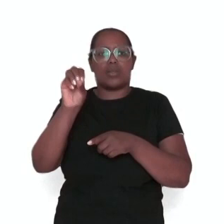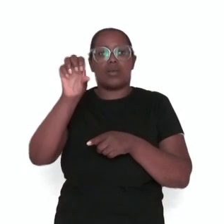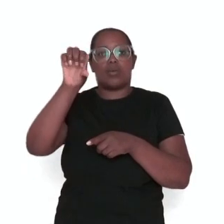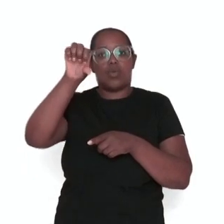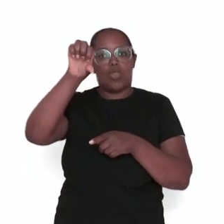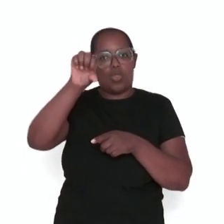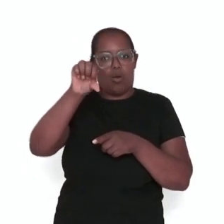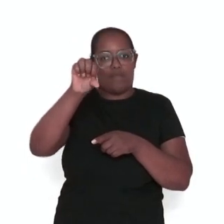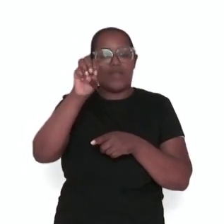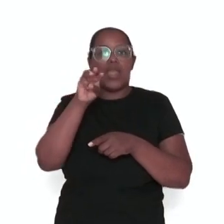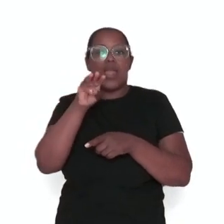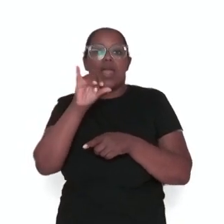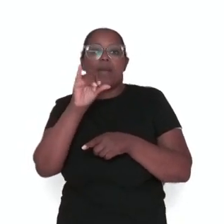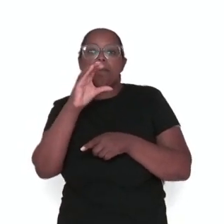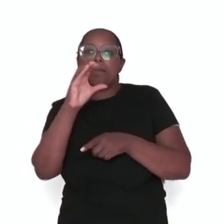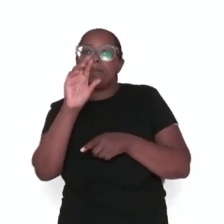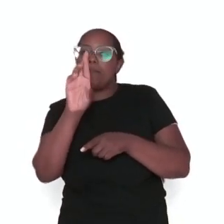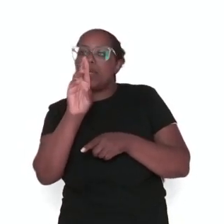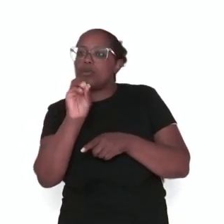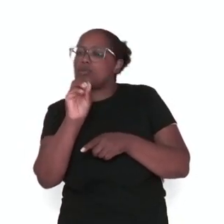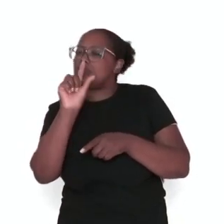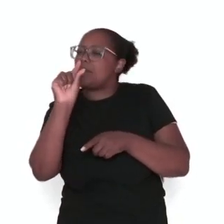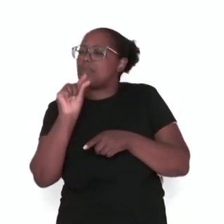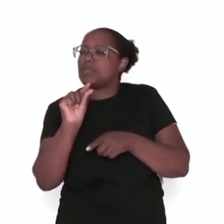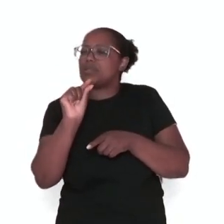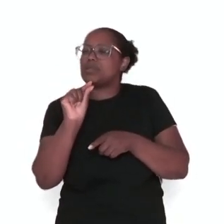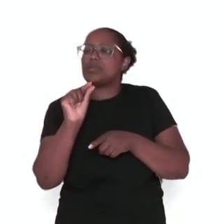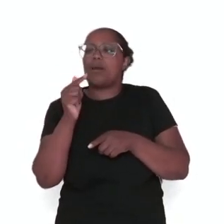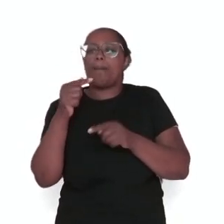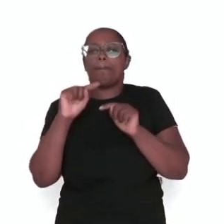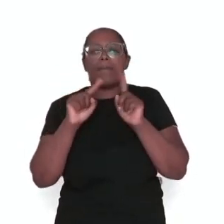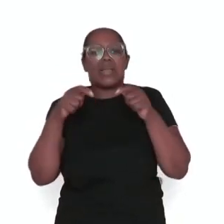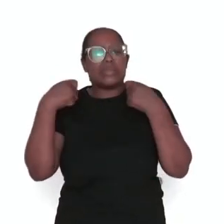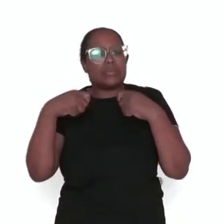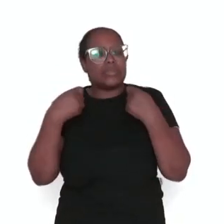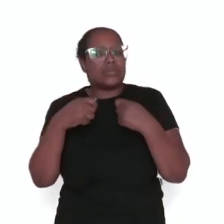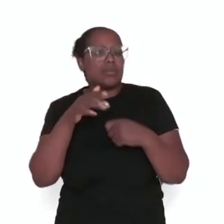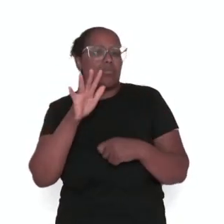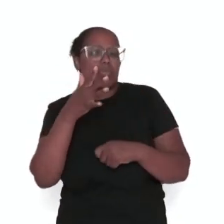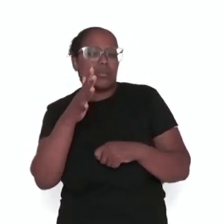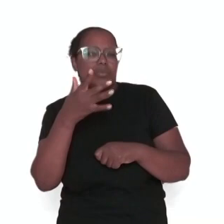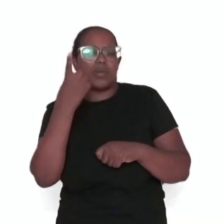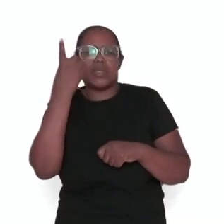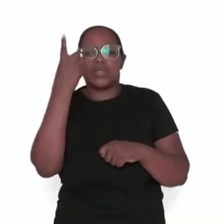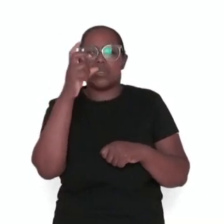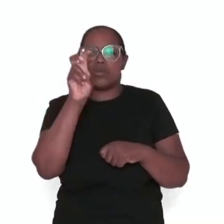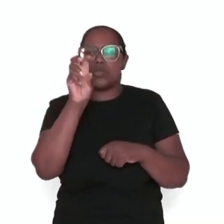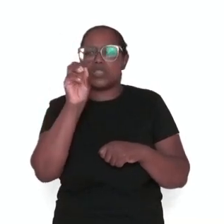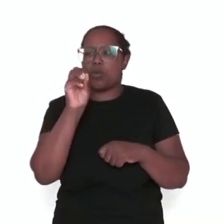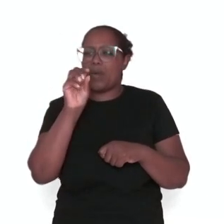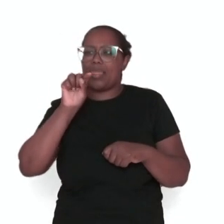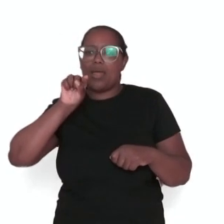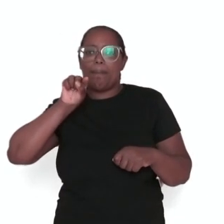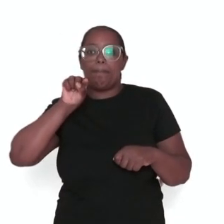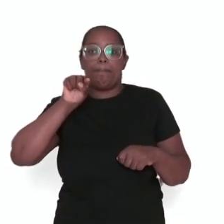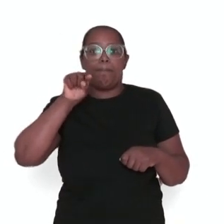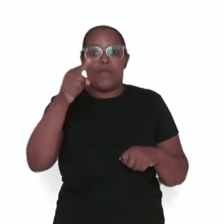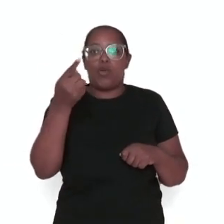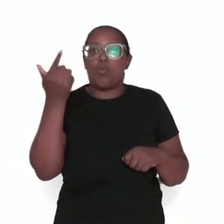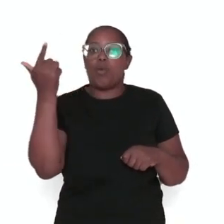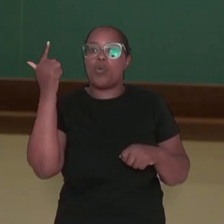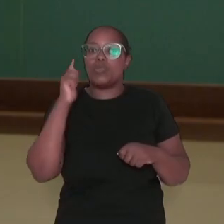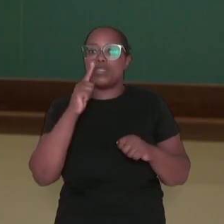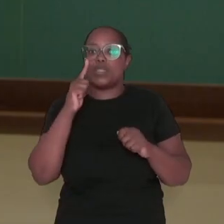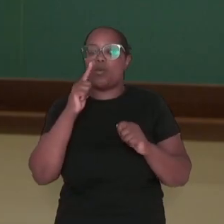pessoal. Sabendo que seria necessário 150 mil delas para preencher uma única célula.